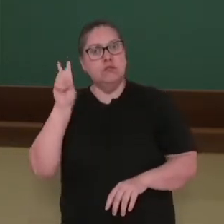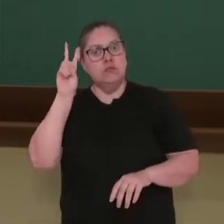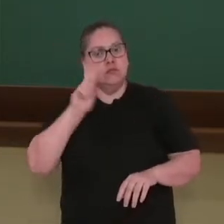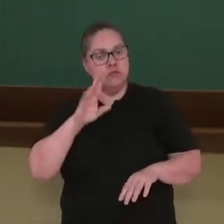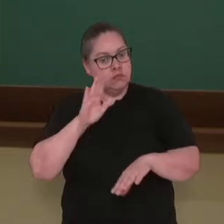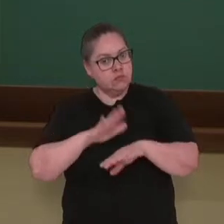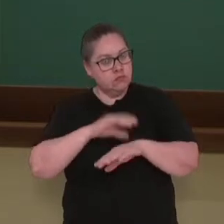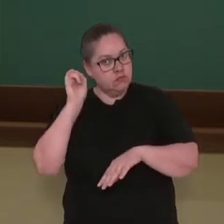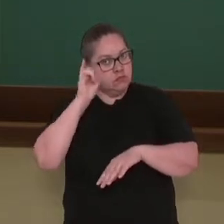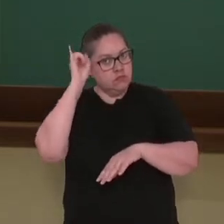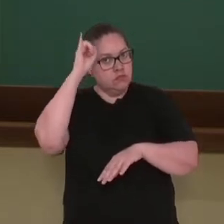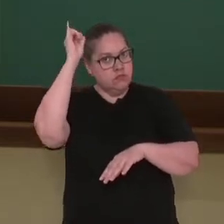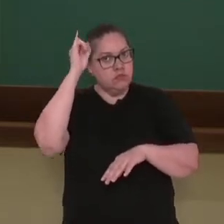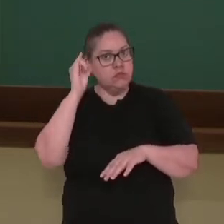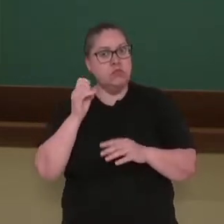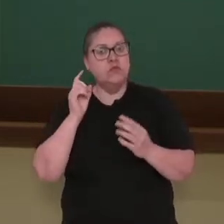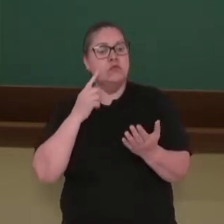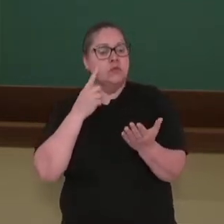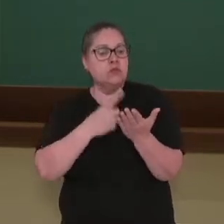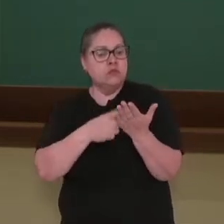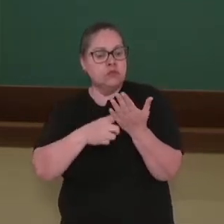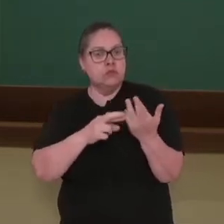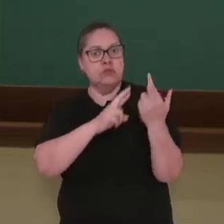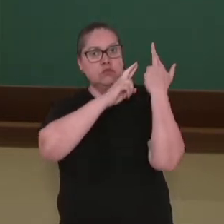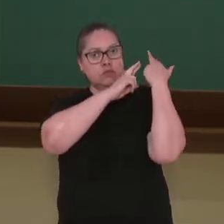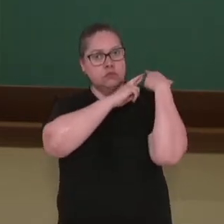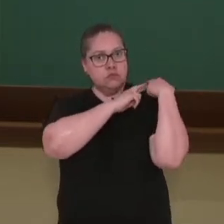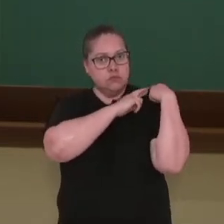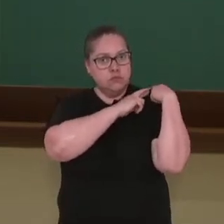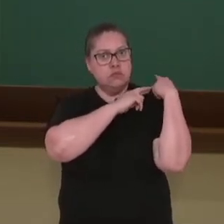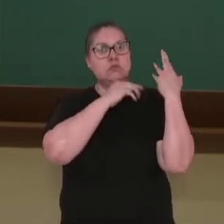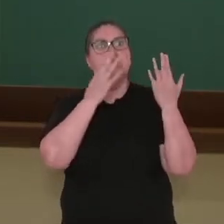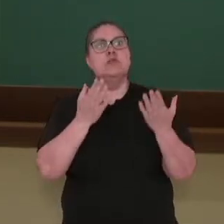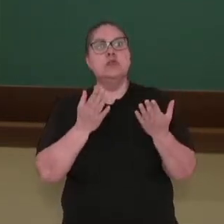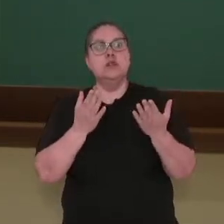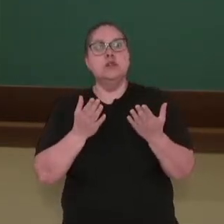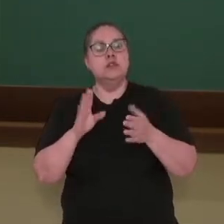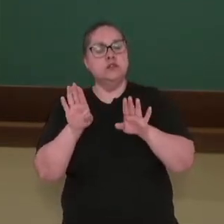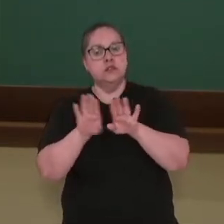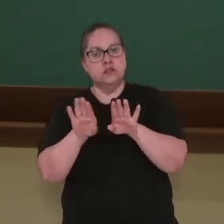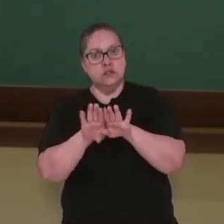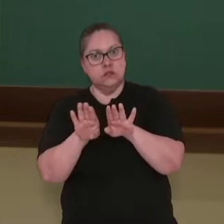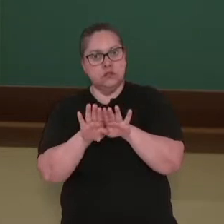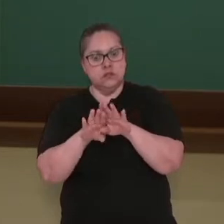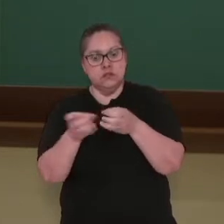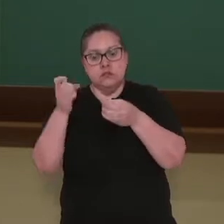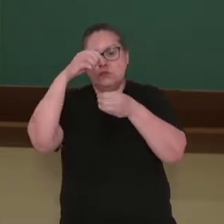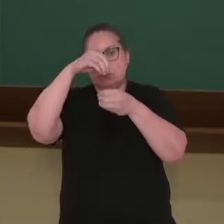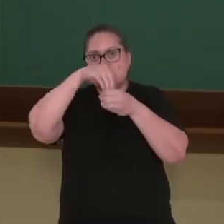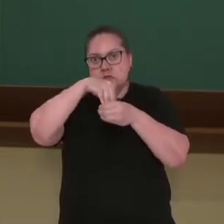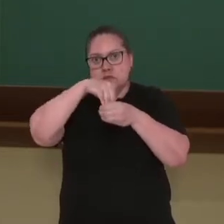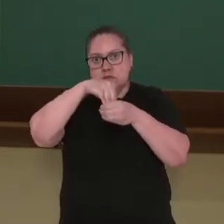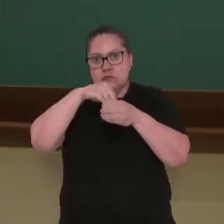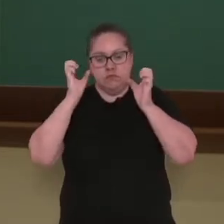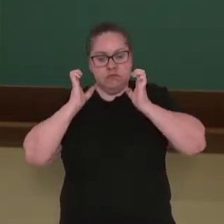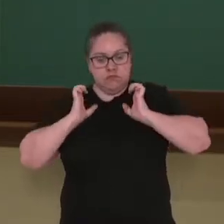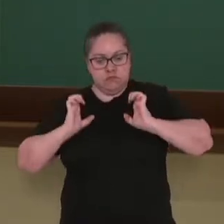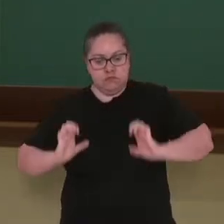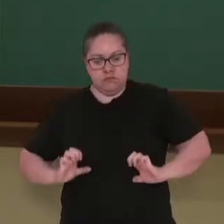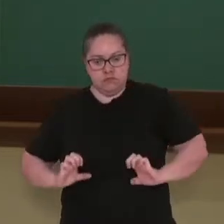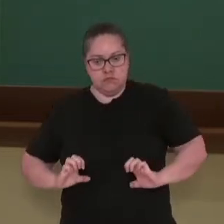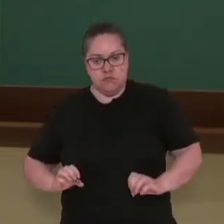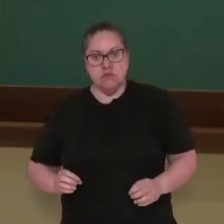super importante. Compromisso e responsabilidade são também, dentro da ética, coisas essenciais